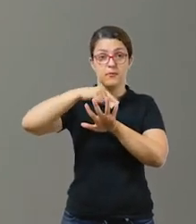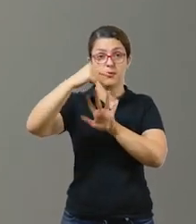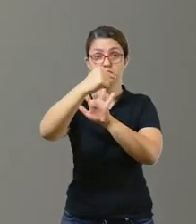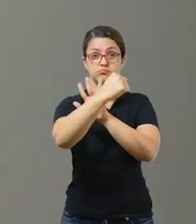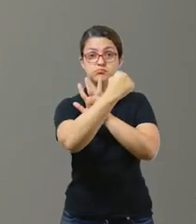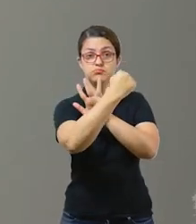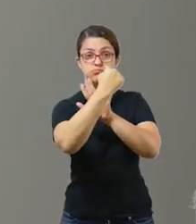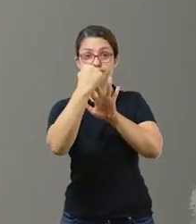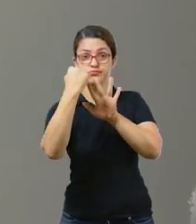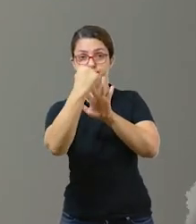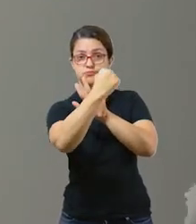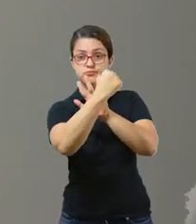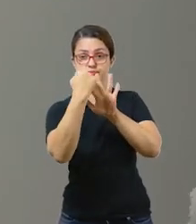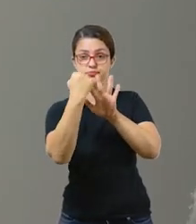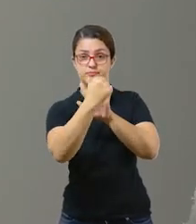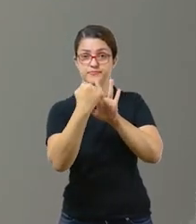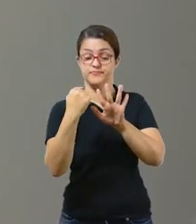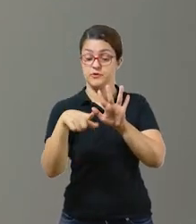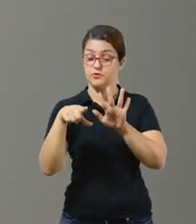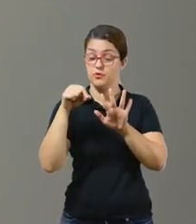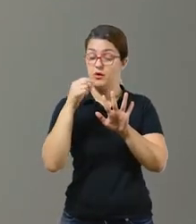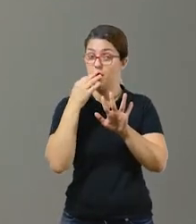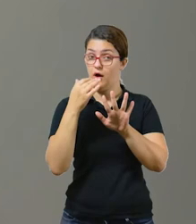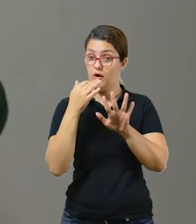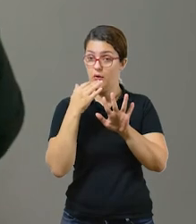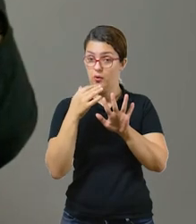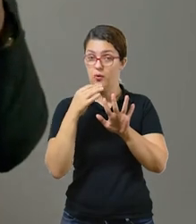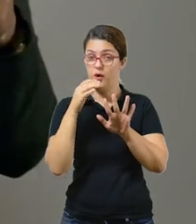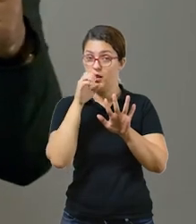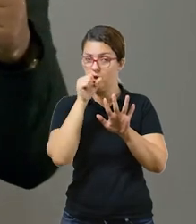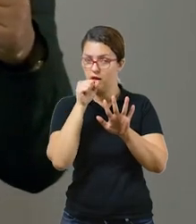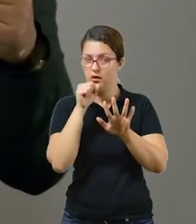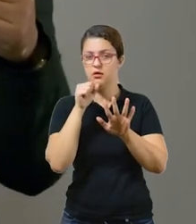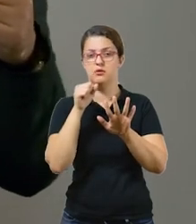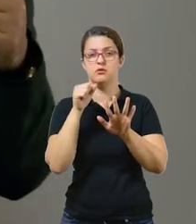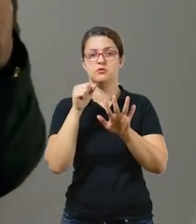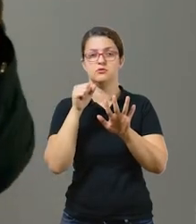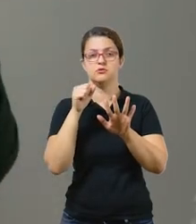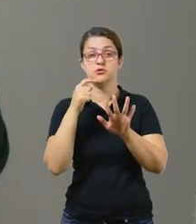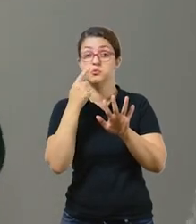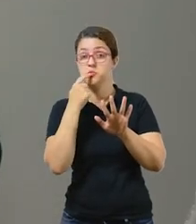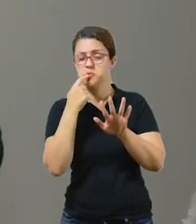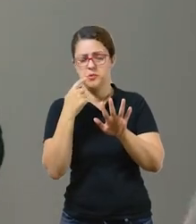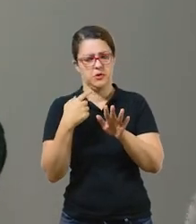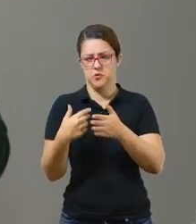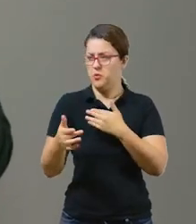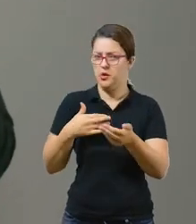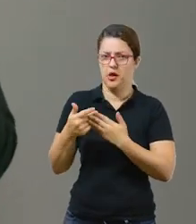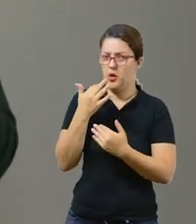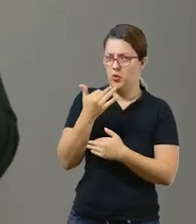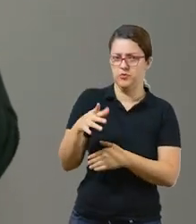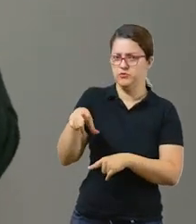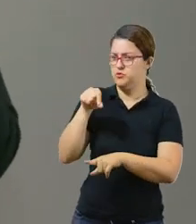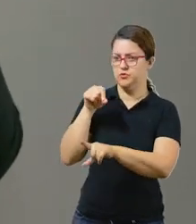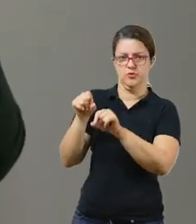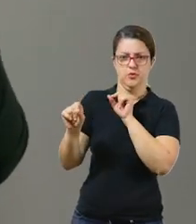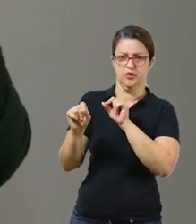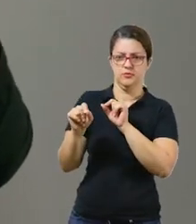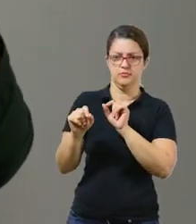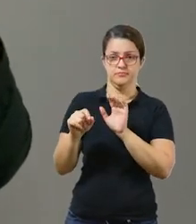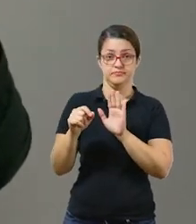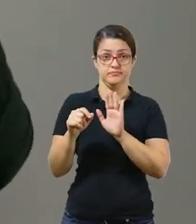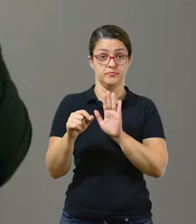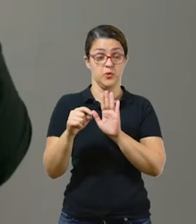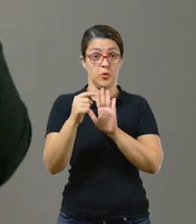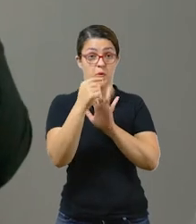listras. Eu escolhi a cor laranja e a cor vermelha, mas você vai escolher a que você quiser. Você vai fazer uma